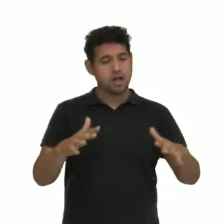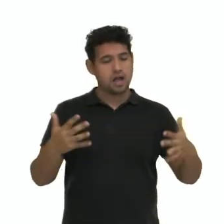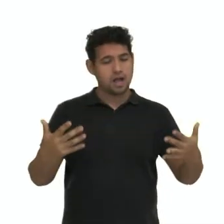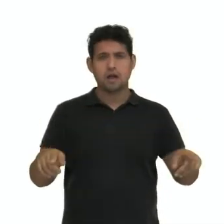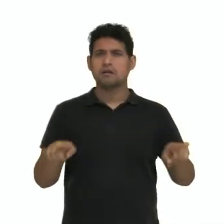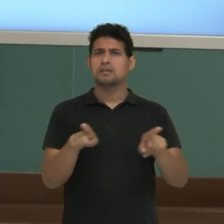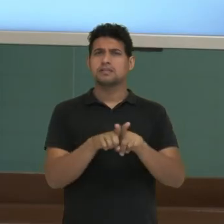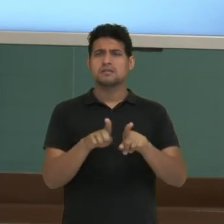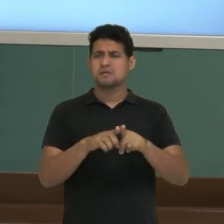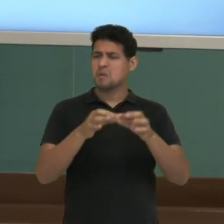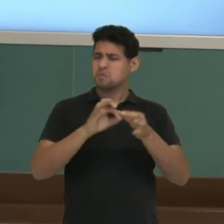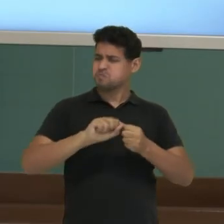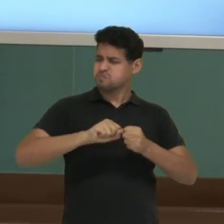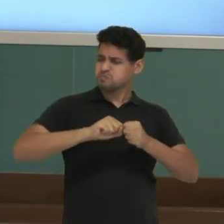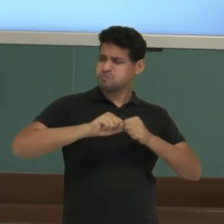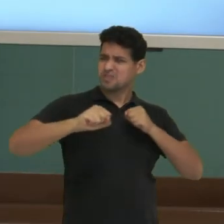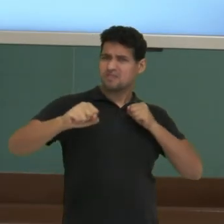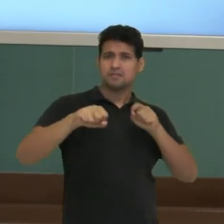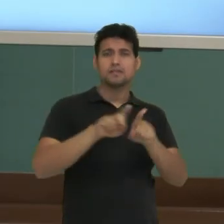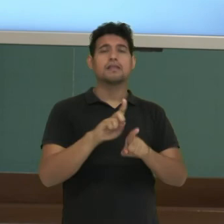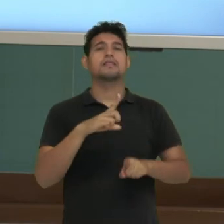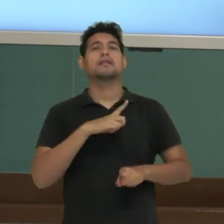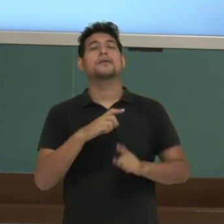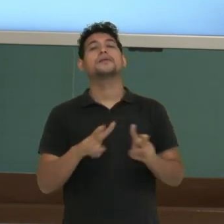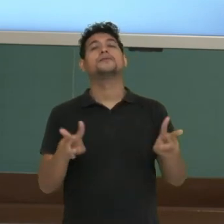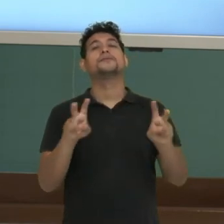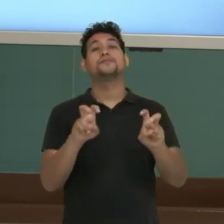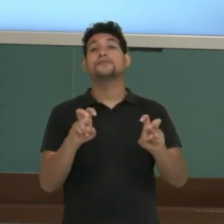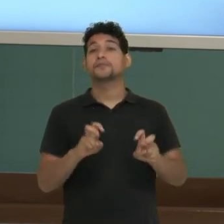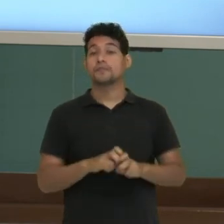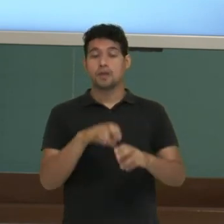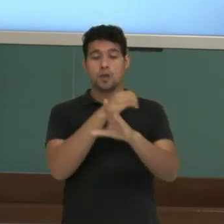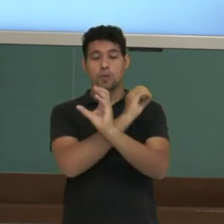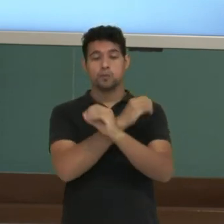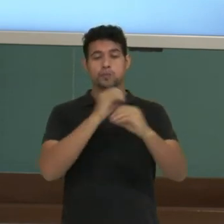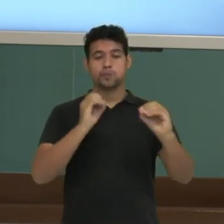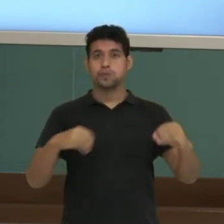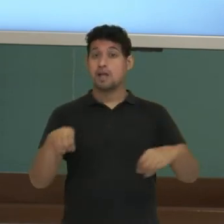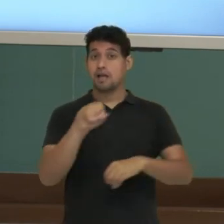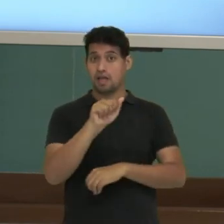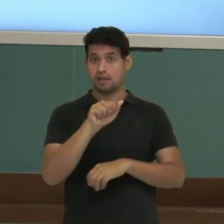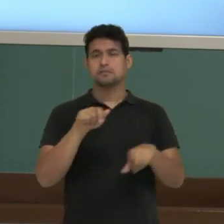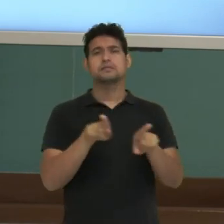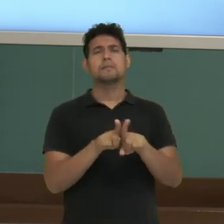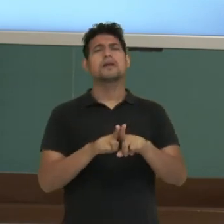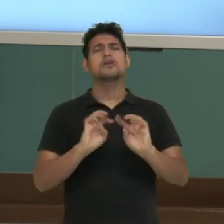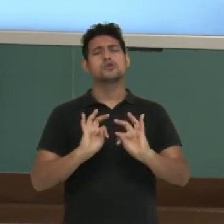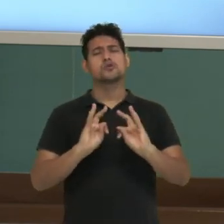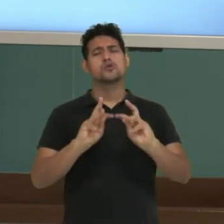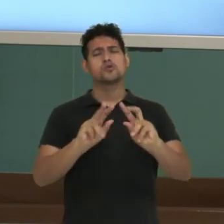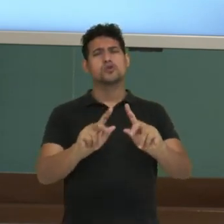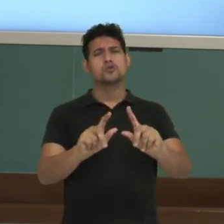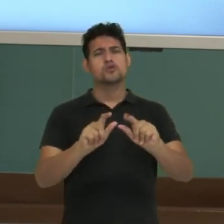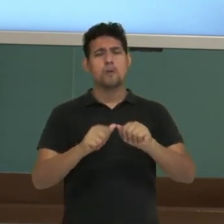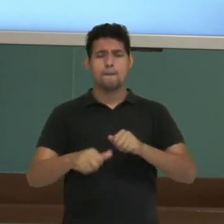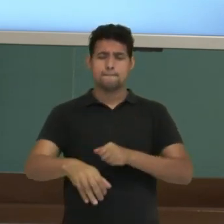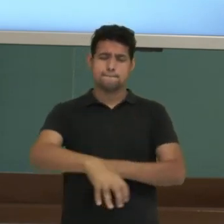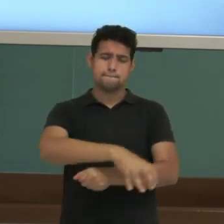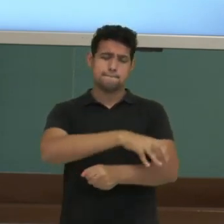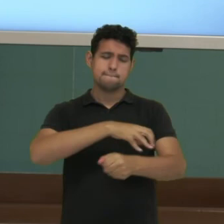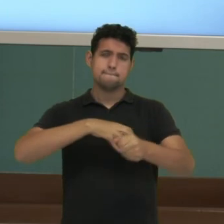contorno gigantesco que nós temos com relação ao Oceano Atlântico, como também toda a costa que nós